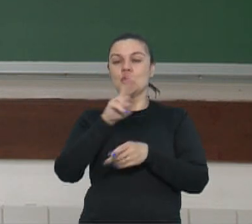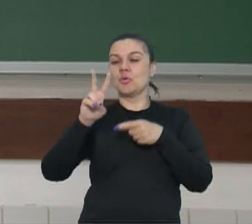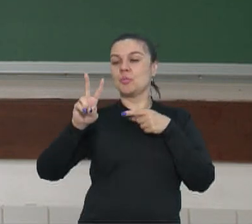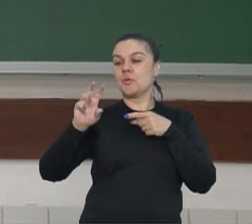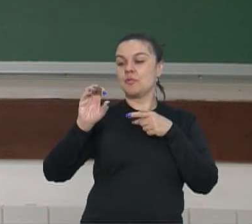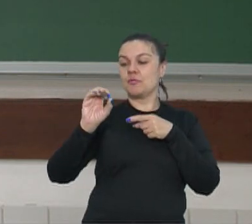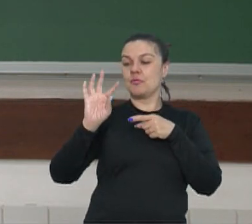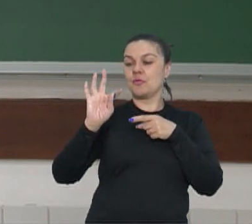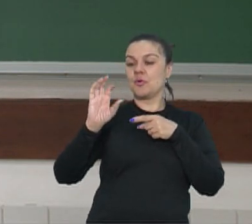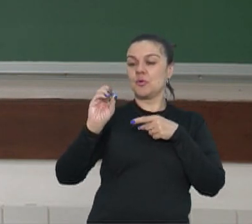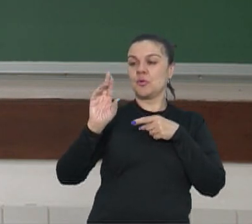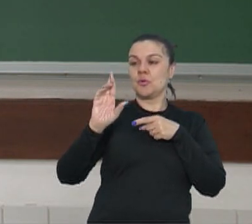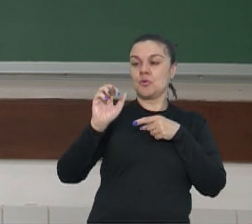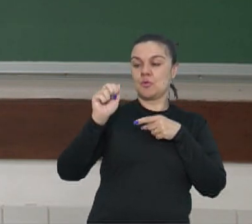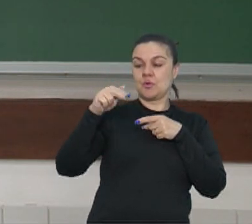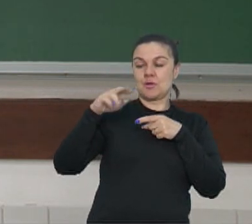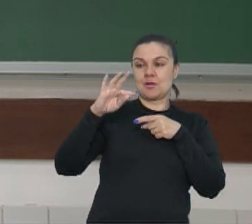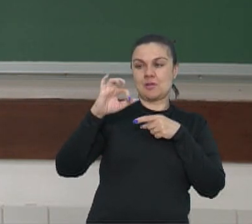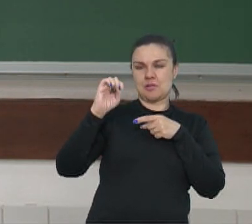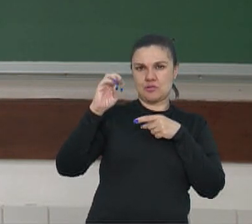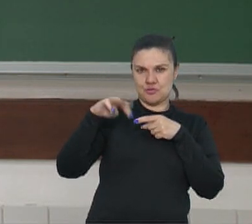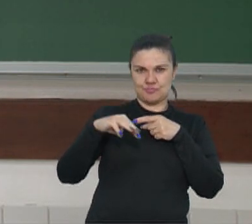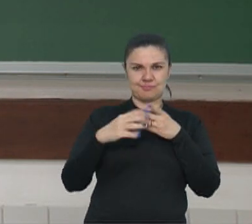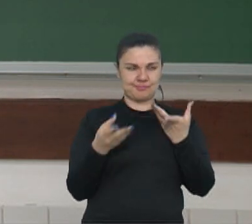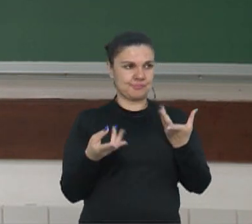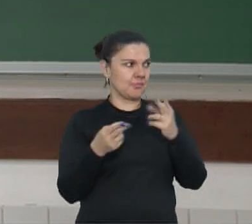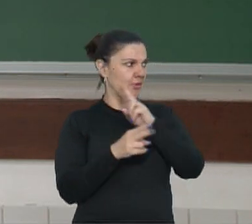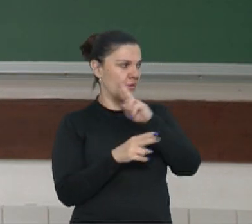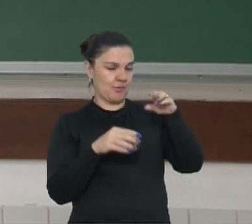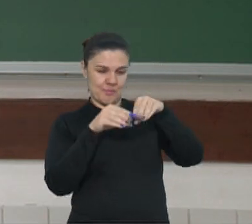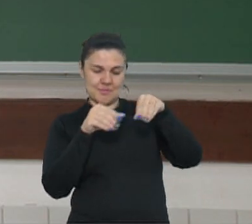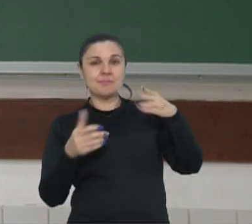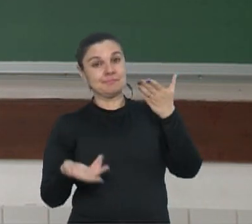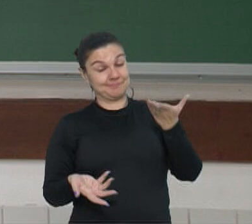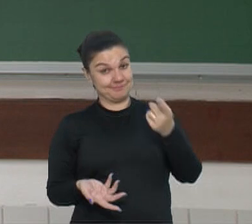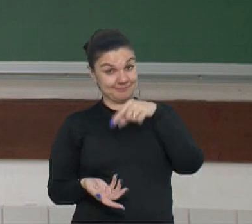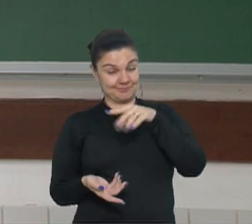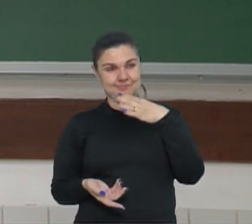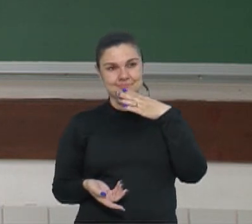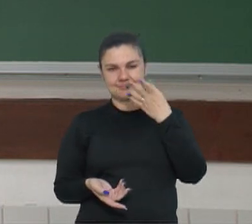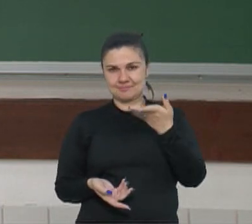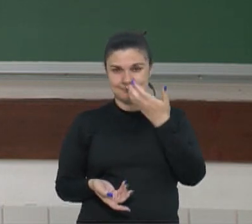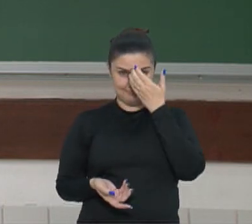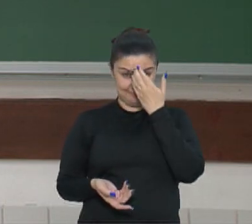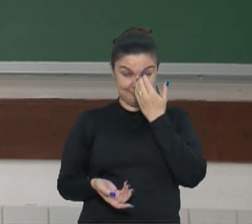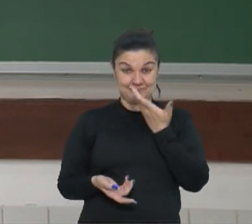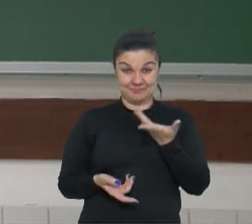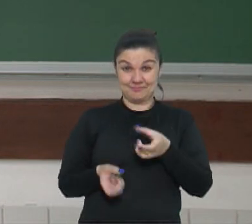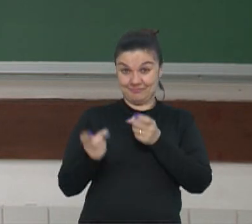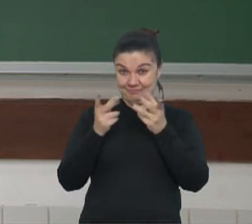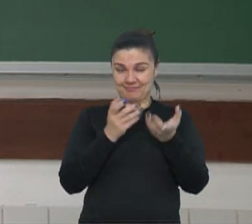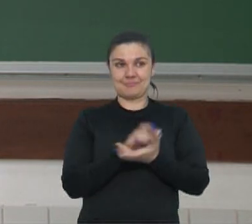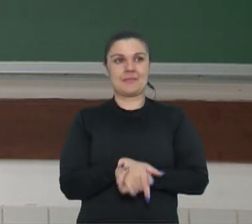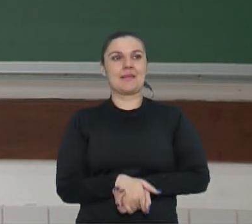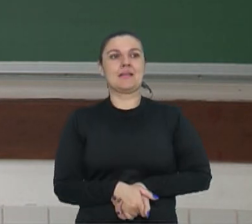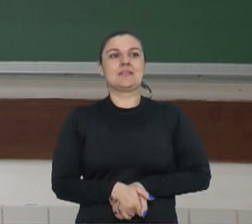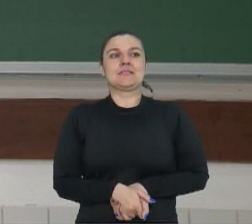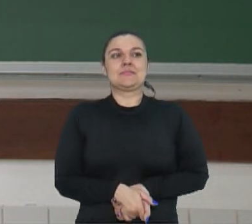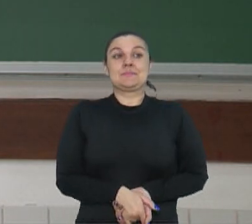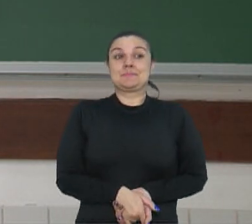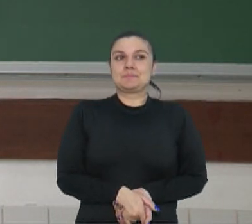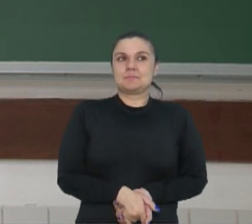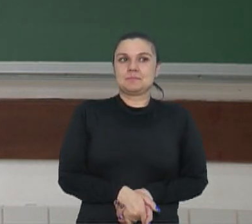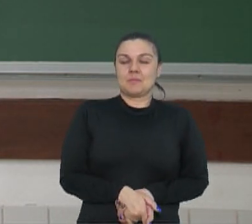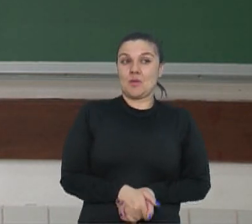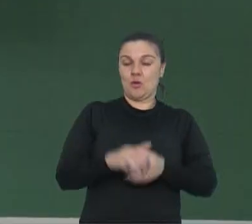Votorantim. Nome sugestivo para cimento, não é? Pense bem, então. O que será que vende-se lá? Preste atenção aqui,